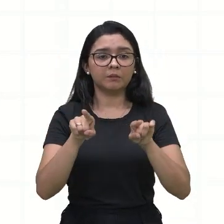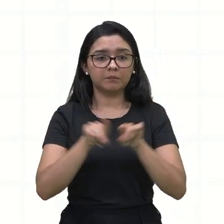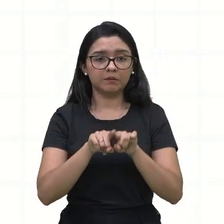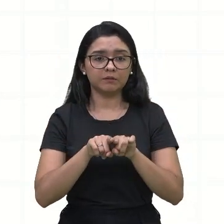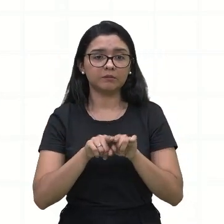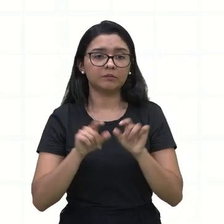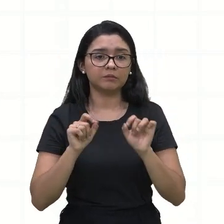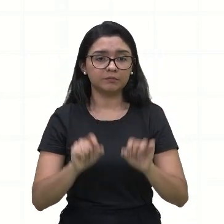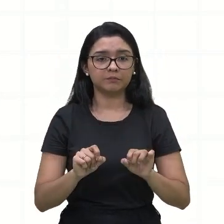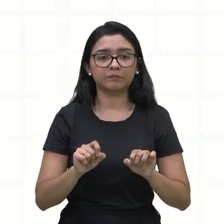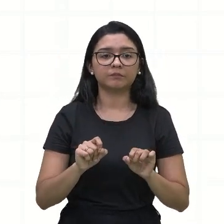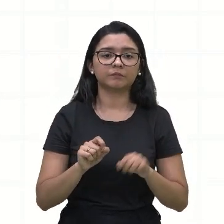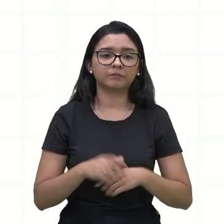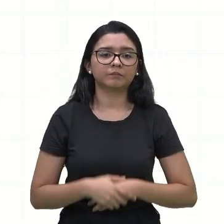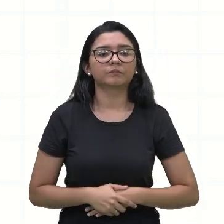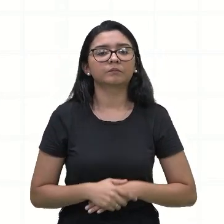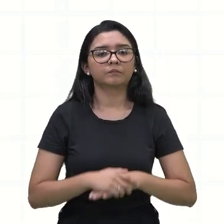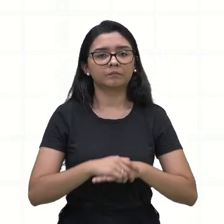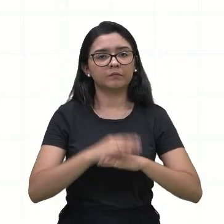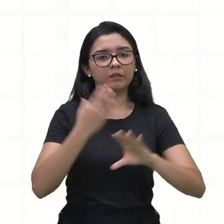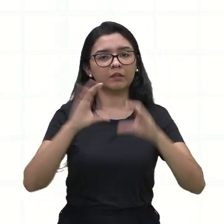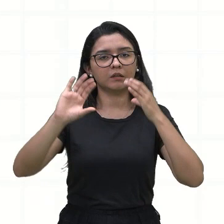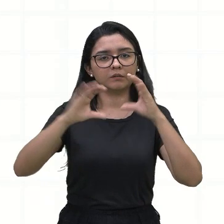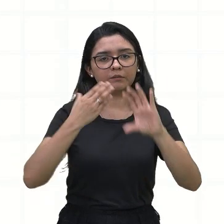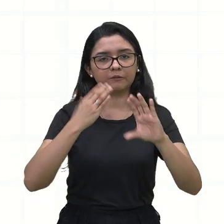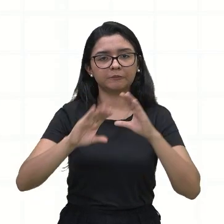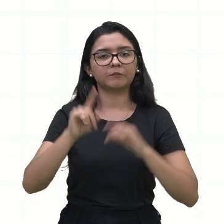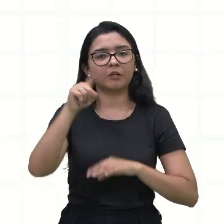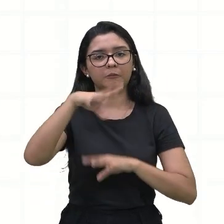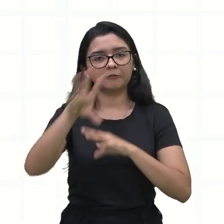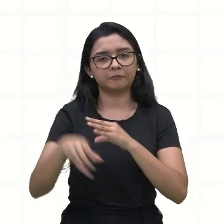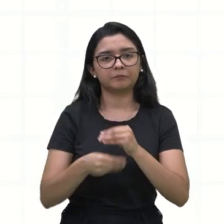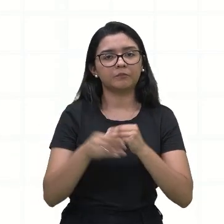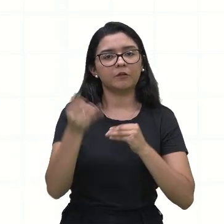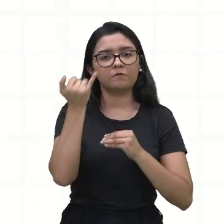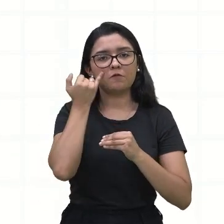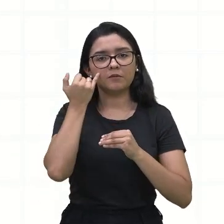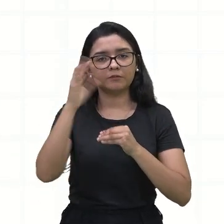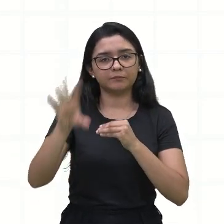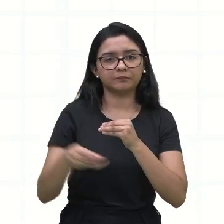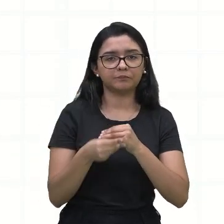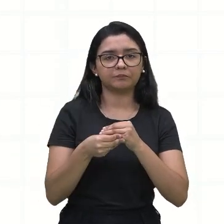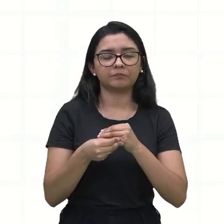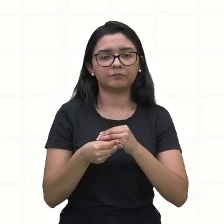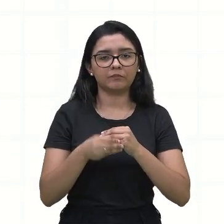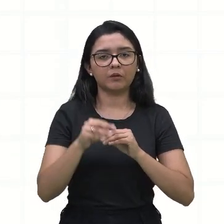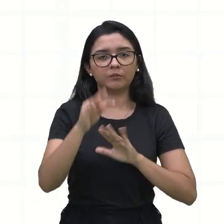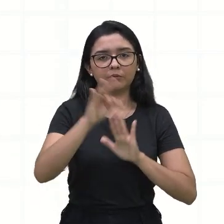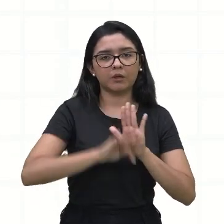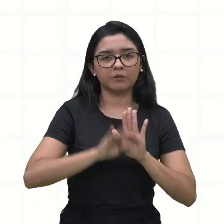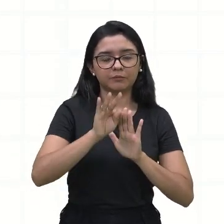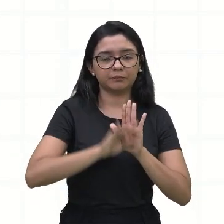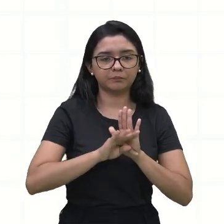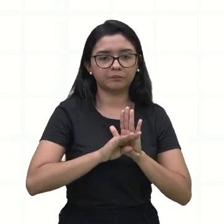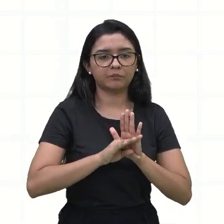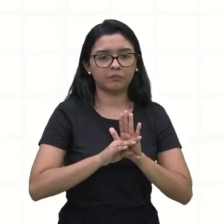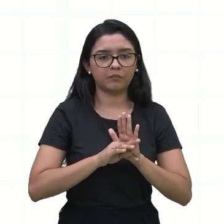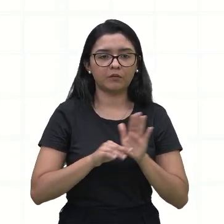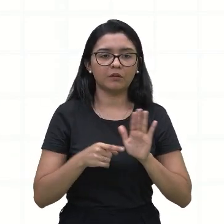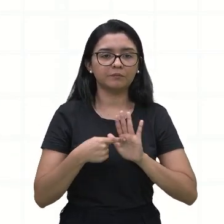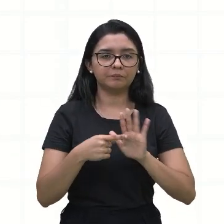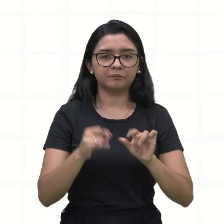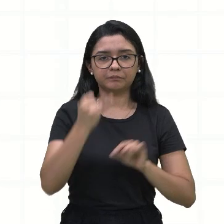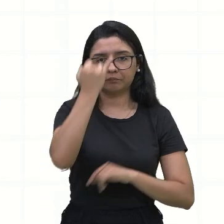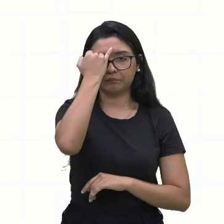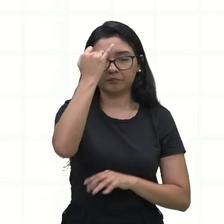espalhar seu belo canto pela floresta. Então, notem aí que é uma adição, uma soma de informações que traz a ideia